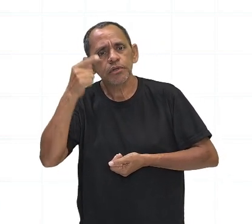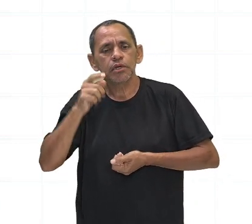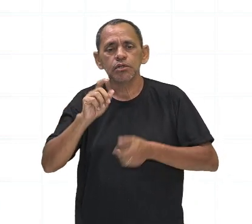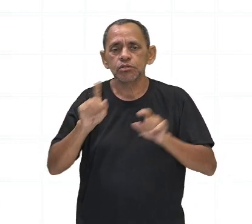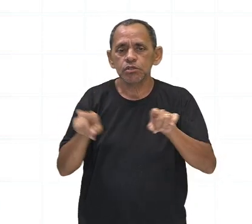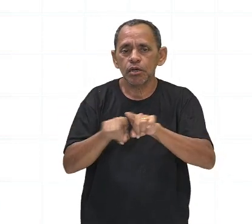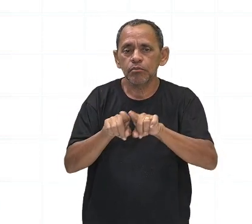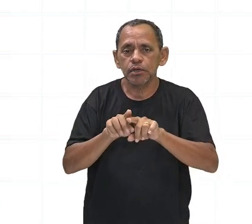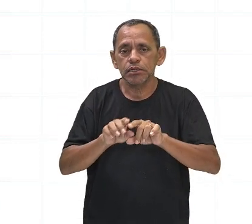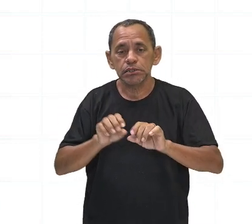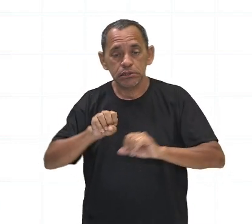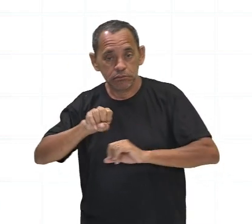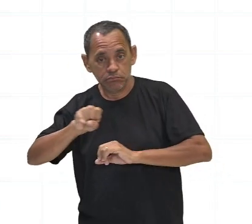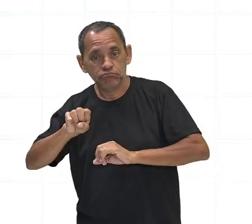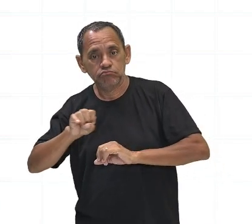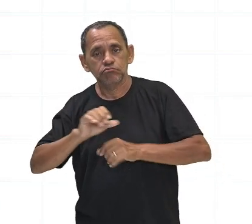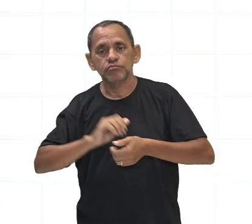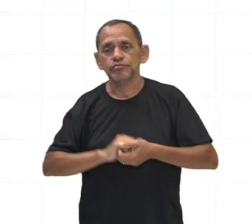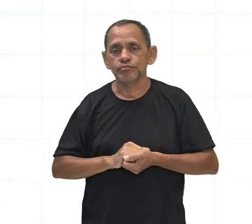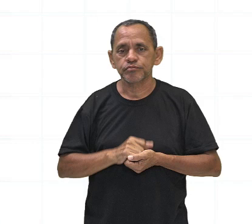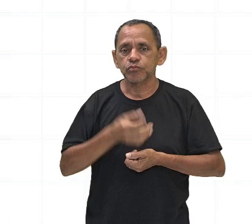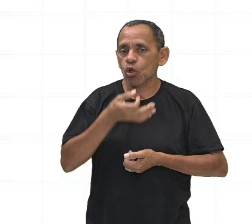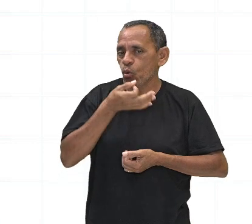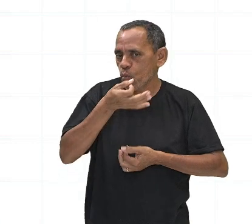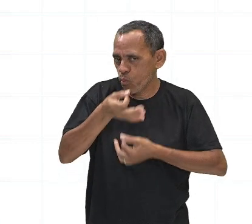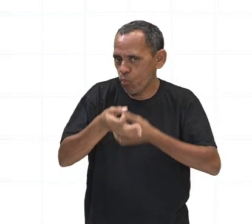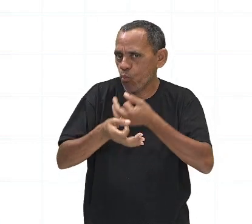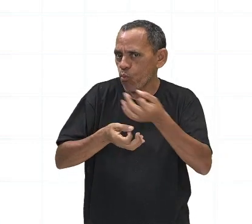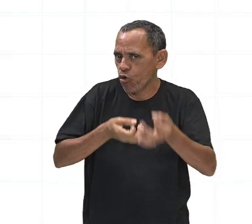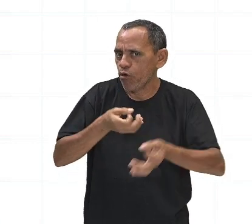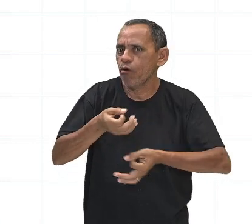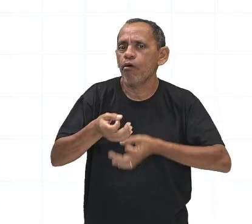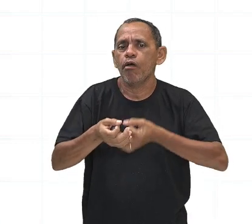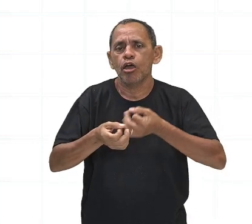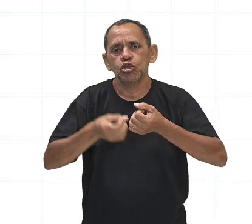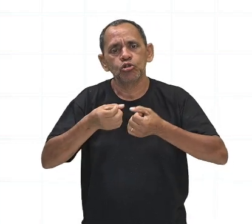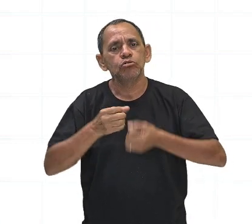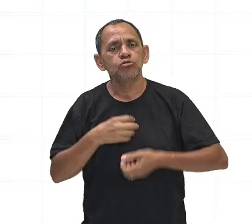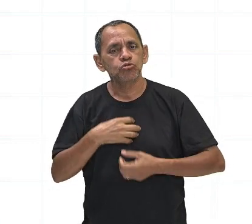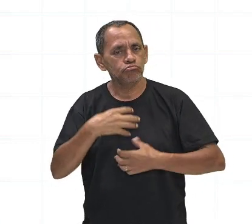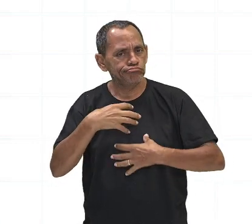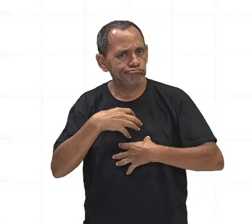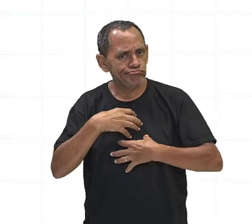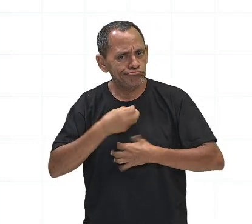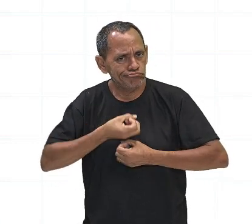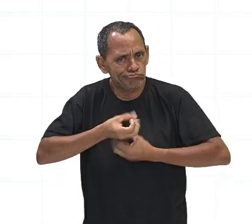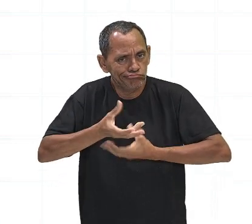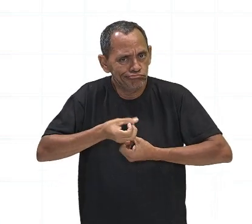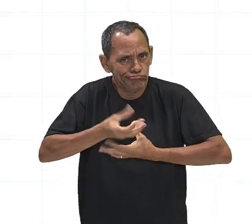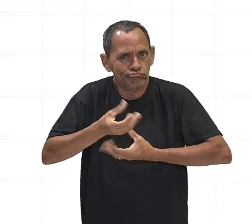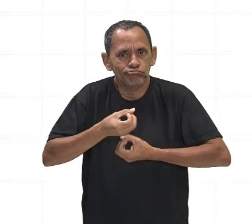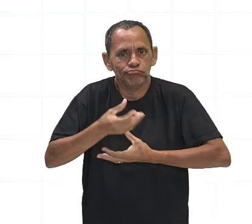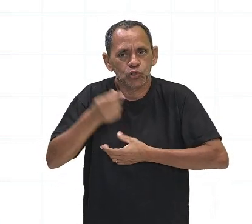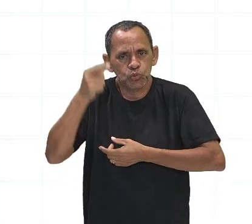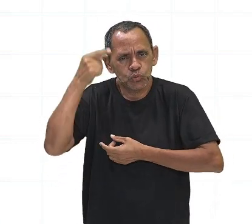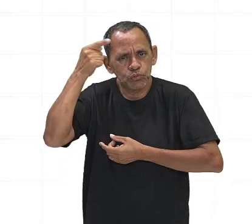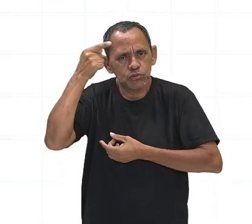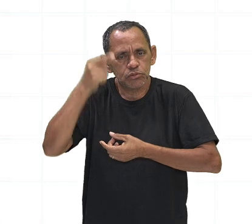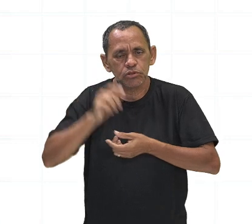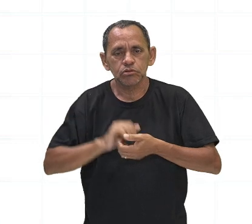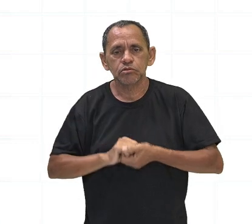eu opino, né, quando eu emito uma opinião, eu estou expressando os meus pensamentos, tá?